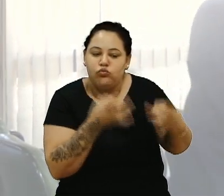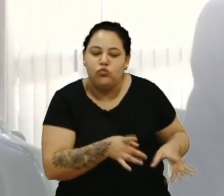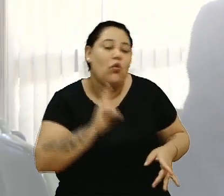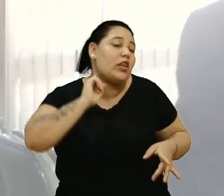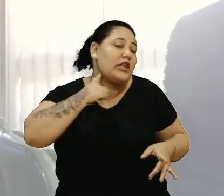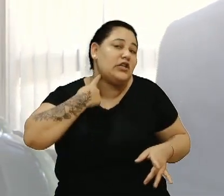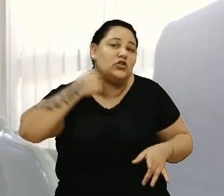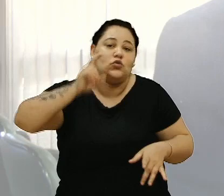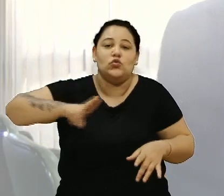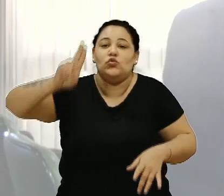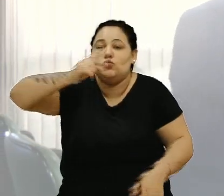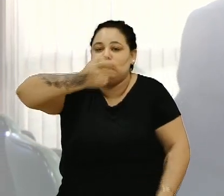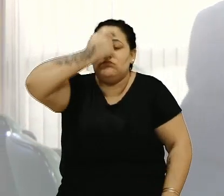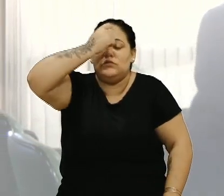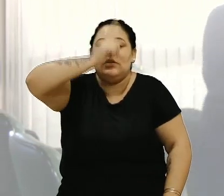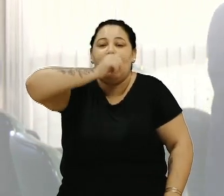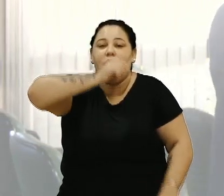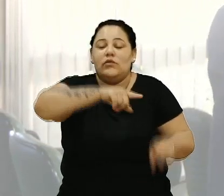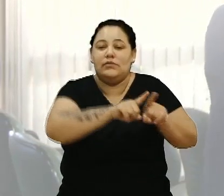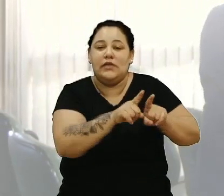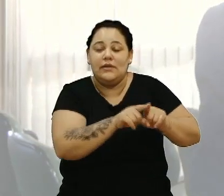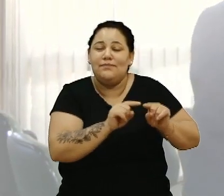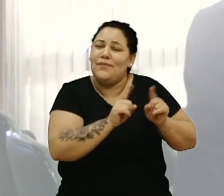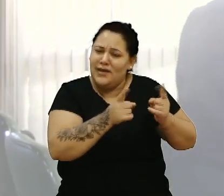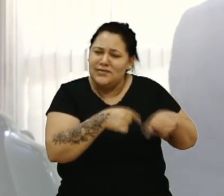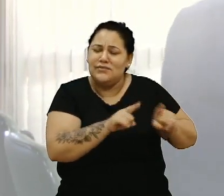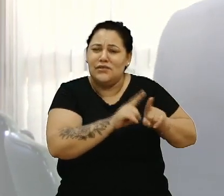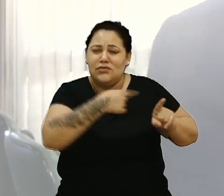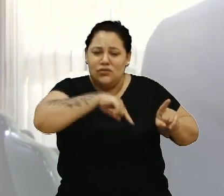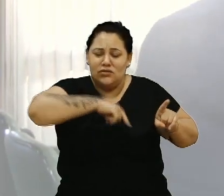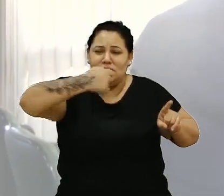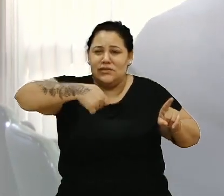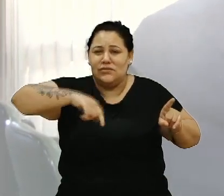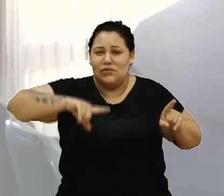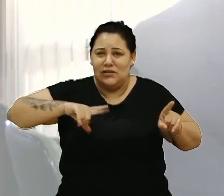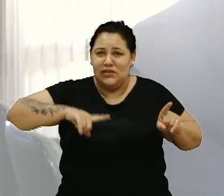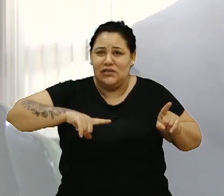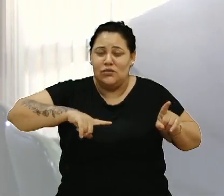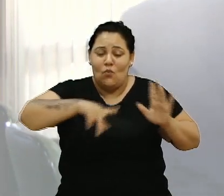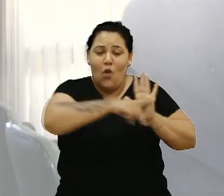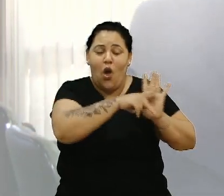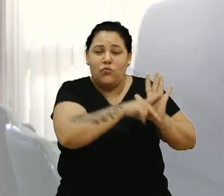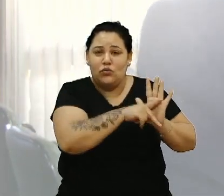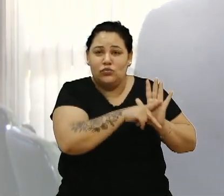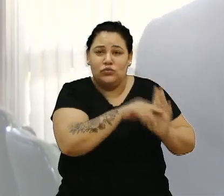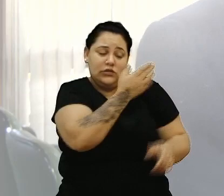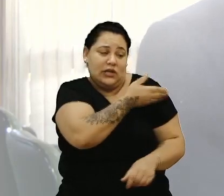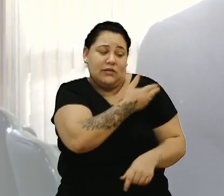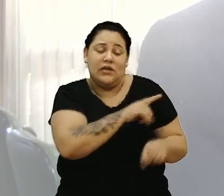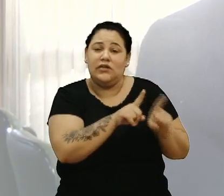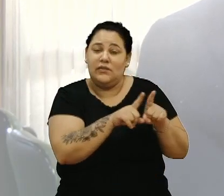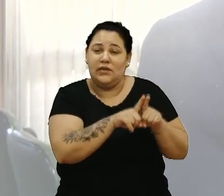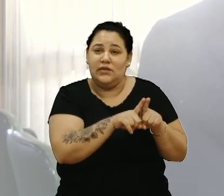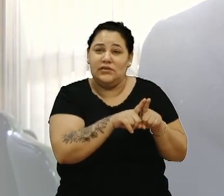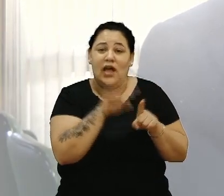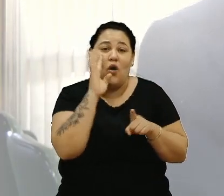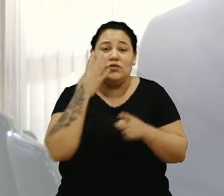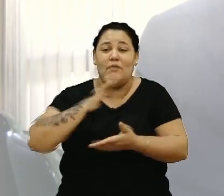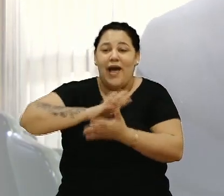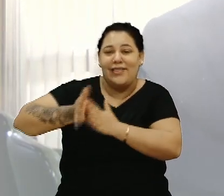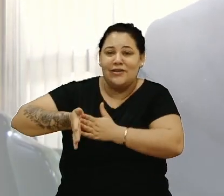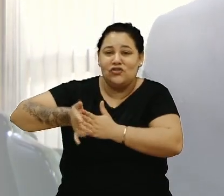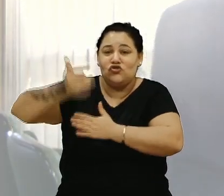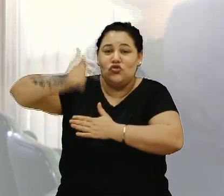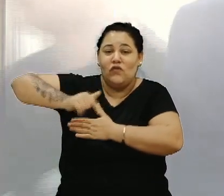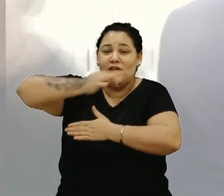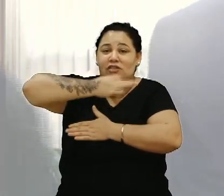uso consciente da água, mas também a gente tem que ter também a questão do próprio treinamento. Se aconteceu uma tragédia novamente em Caxias, como vamos